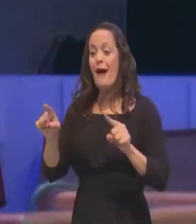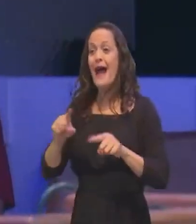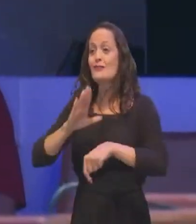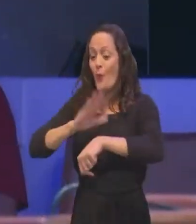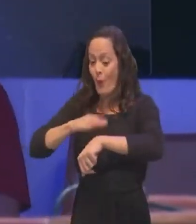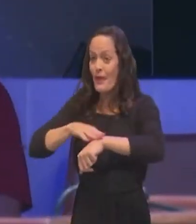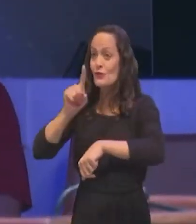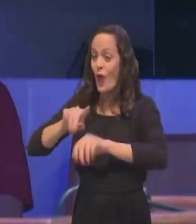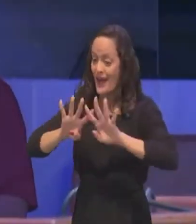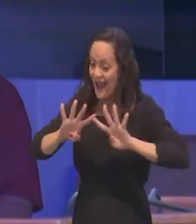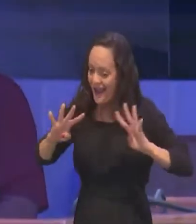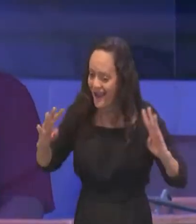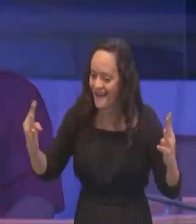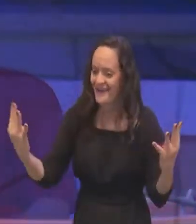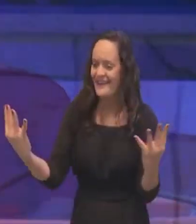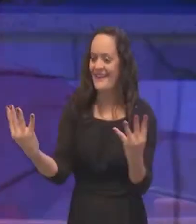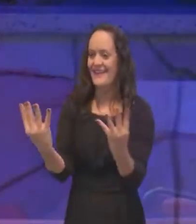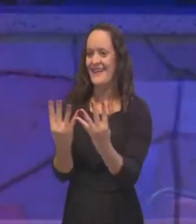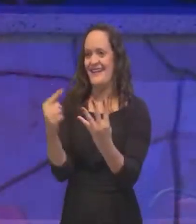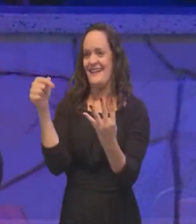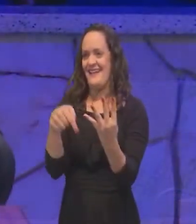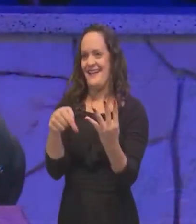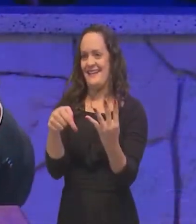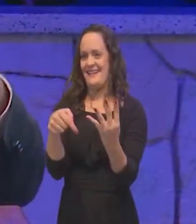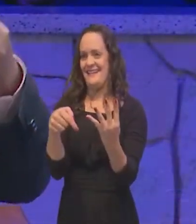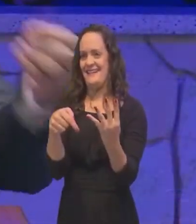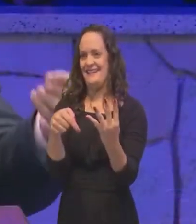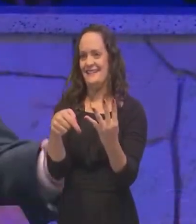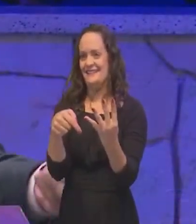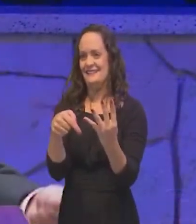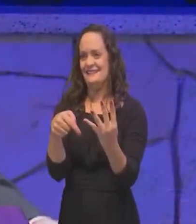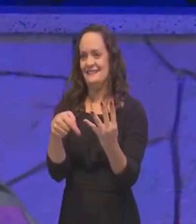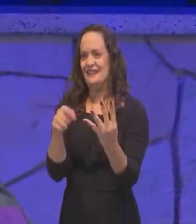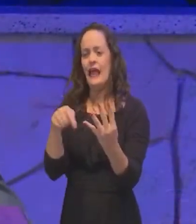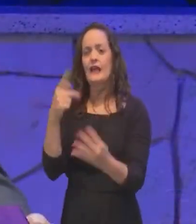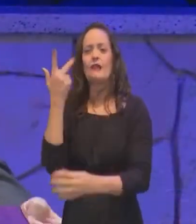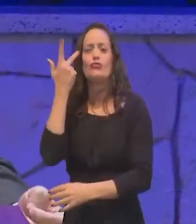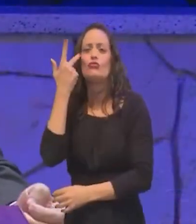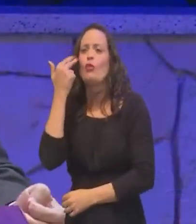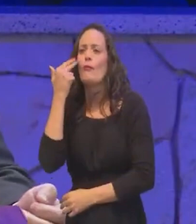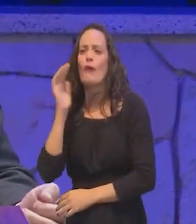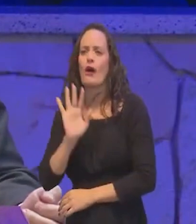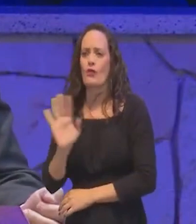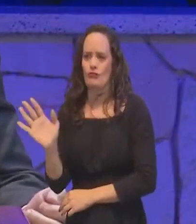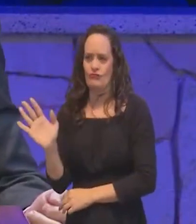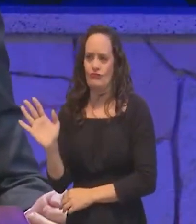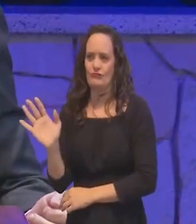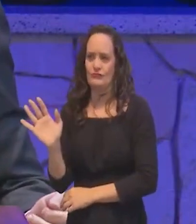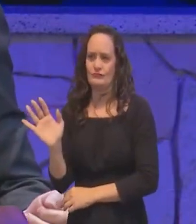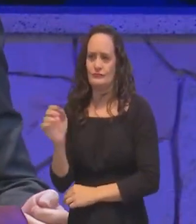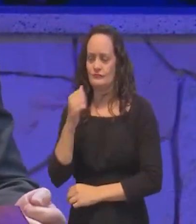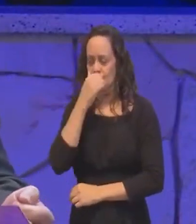daquelas pessoas naquele momento, naquela localidade. Era algo muito comum entre os gregos.